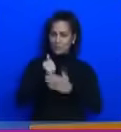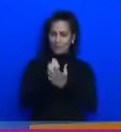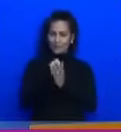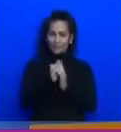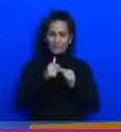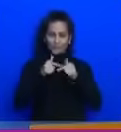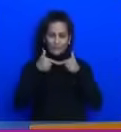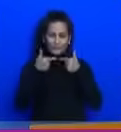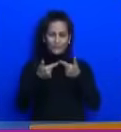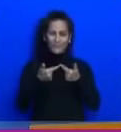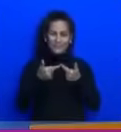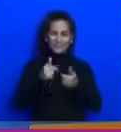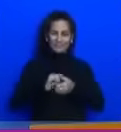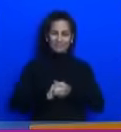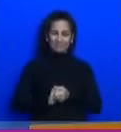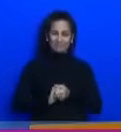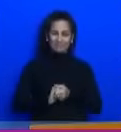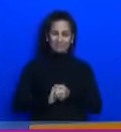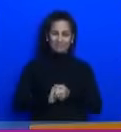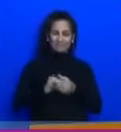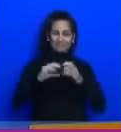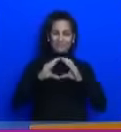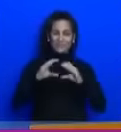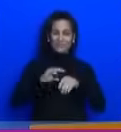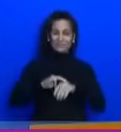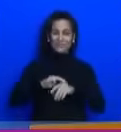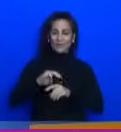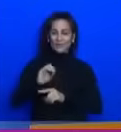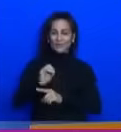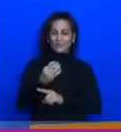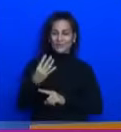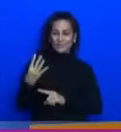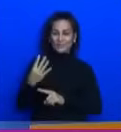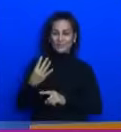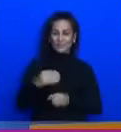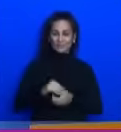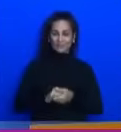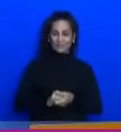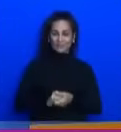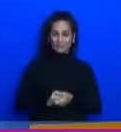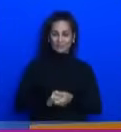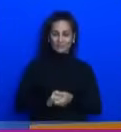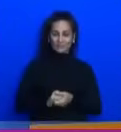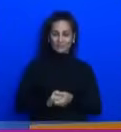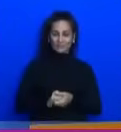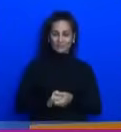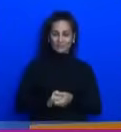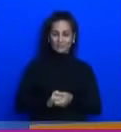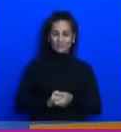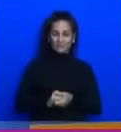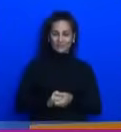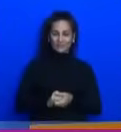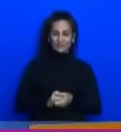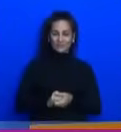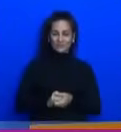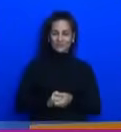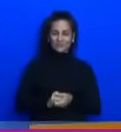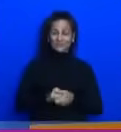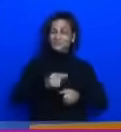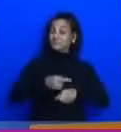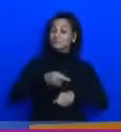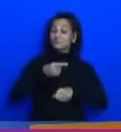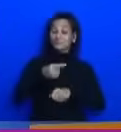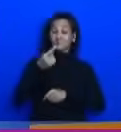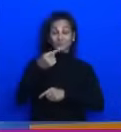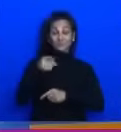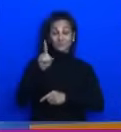Pode chamar que a sorte vem. Bola marrom, 04. Marrom, número 04. E